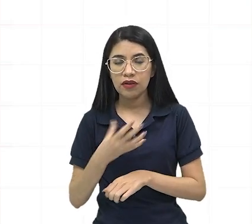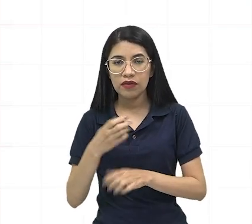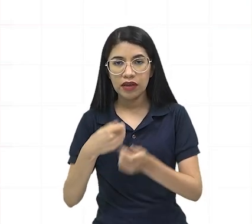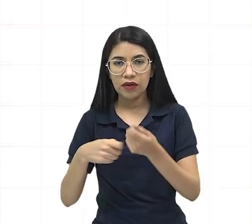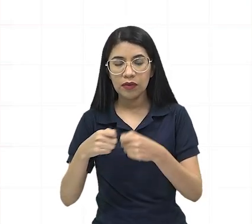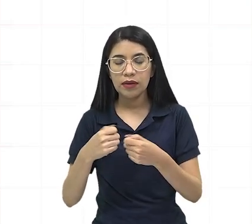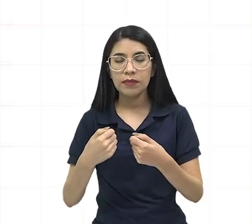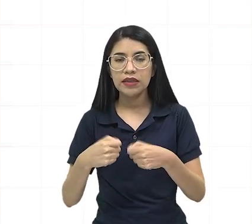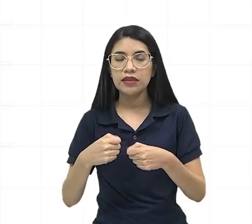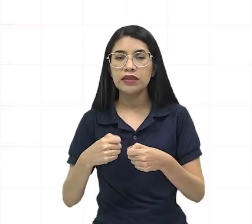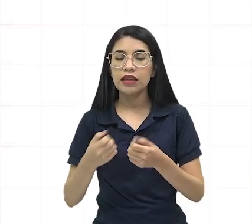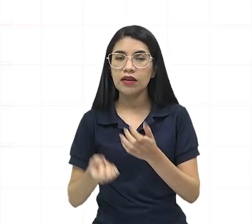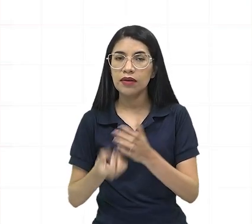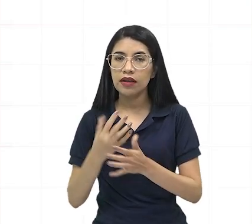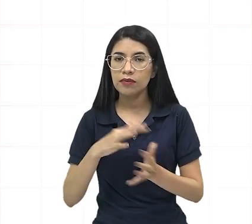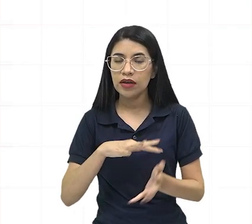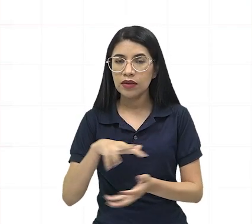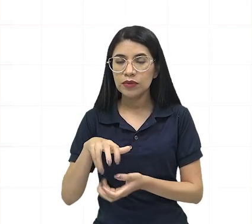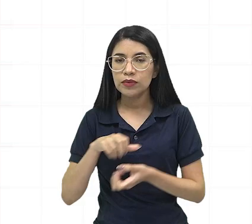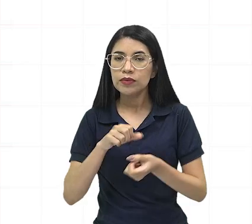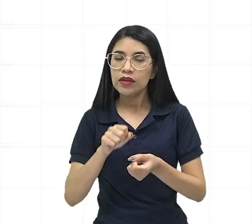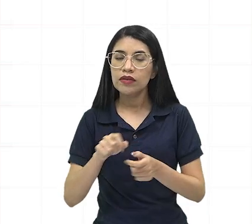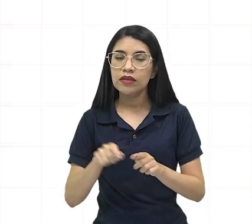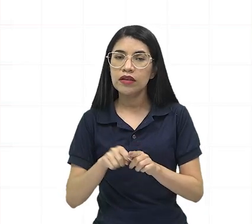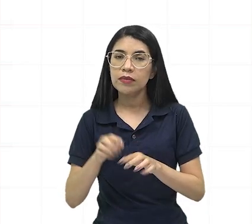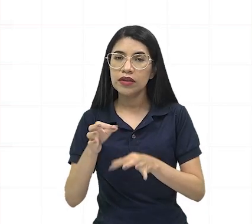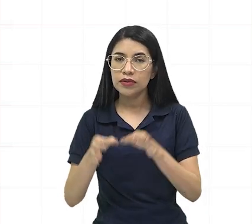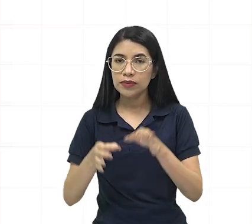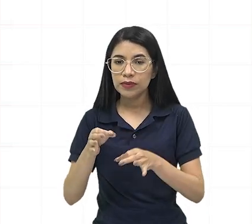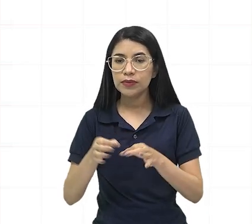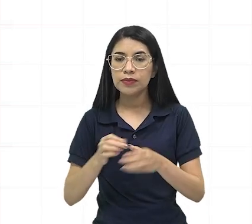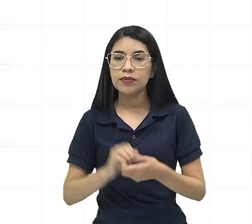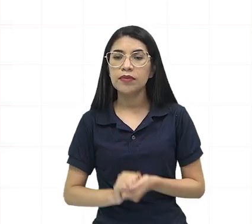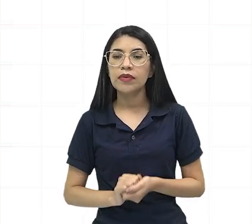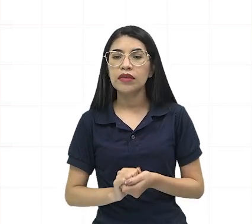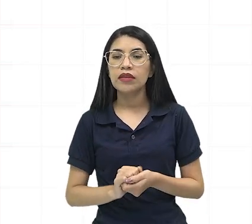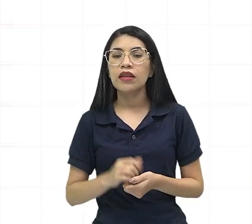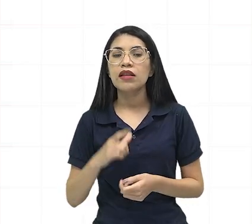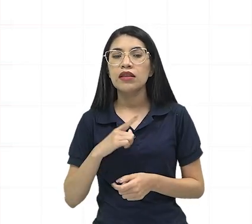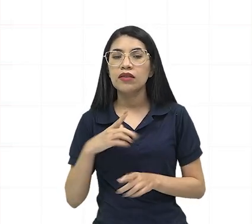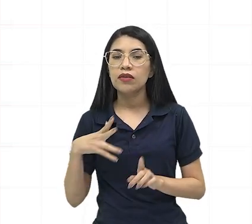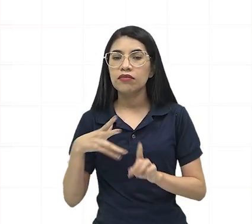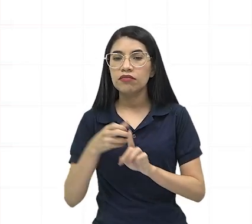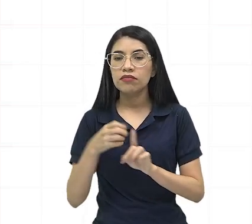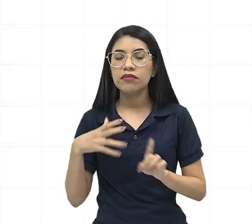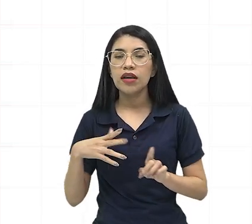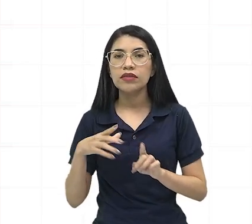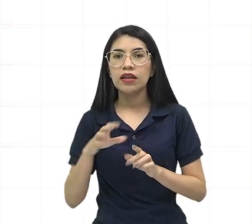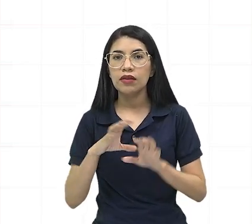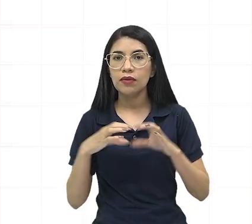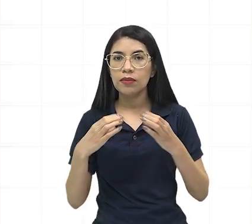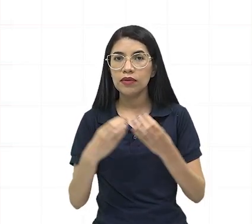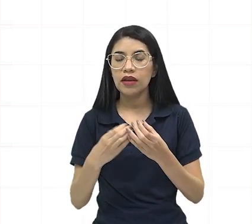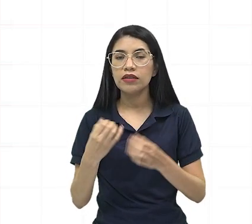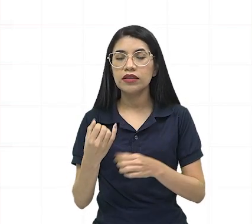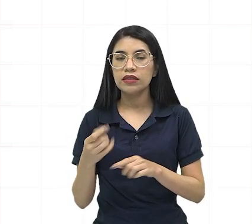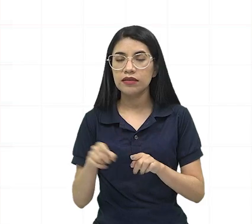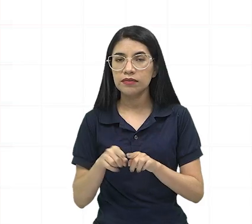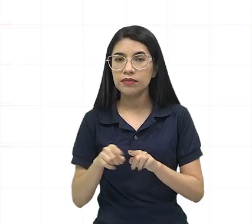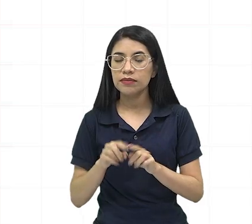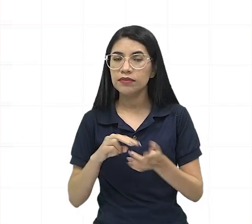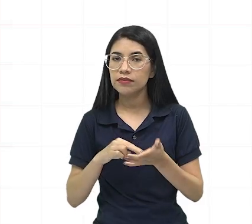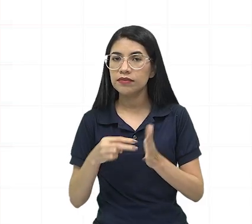sustentável, levando em consideração os impactos sobre as comunidades locais. Isso significa,